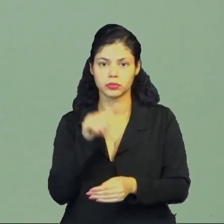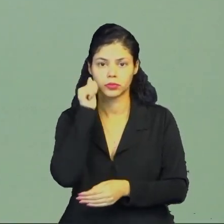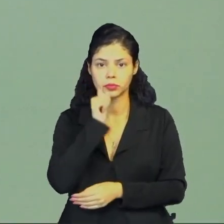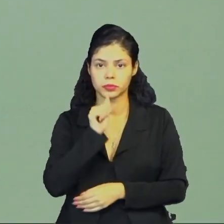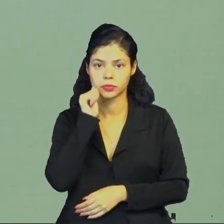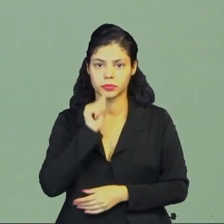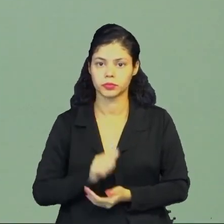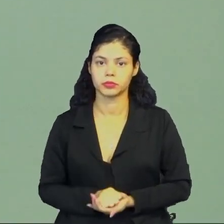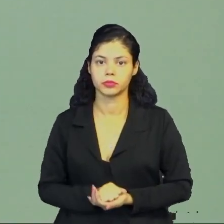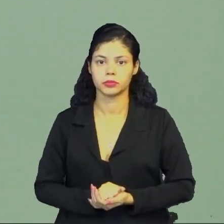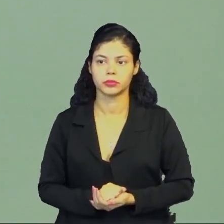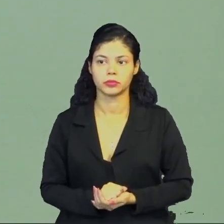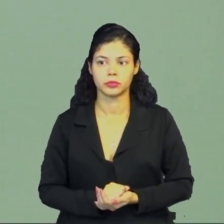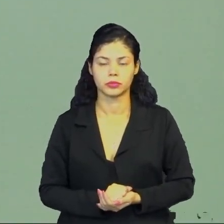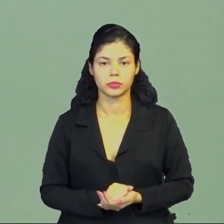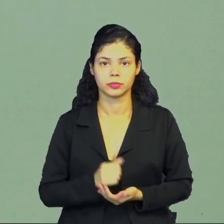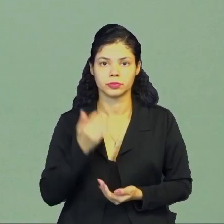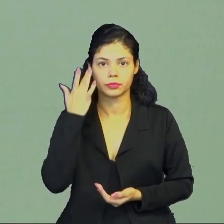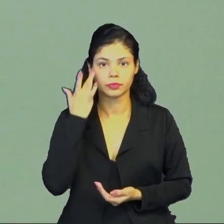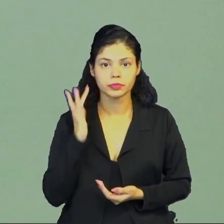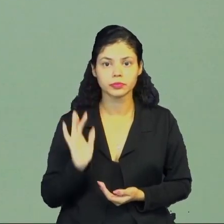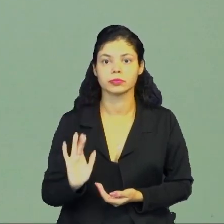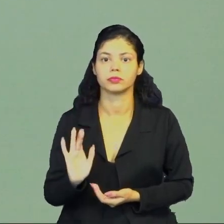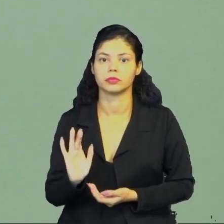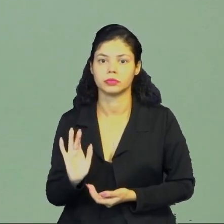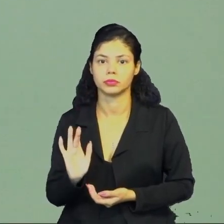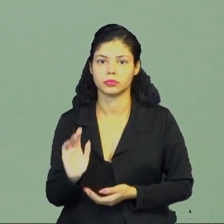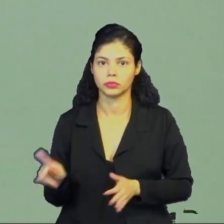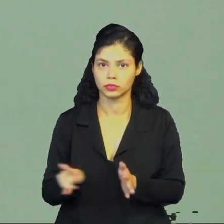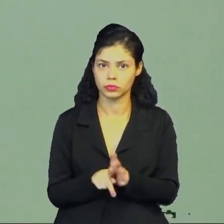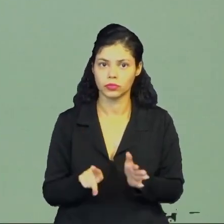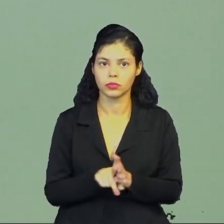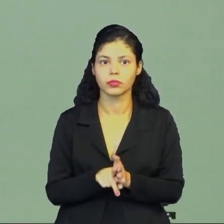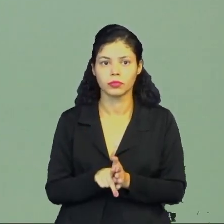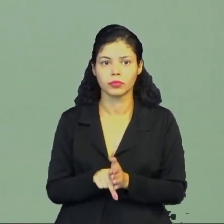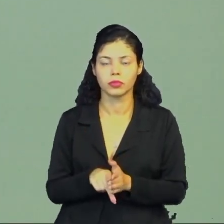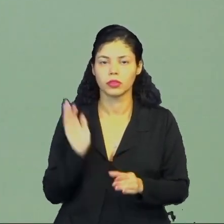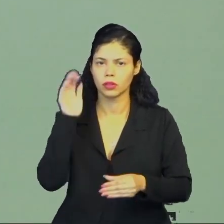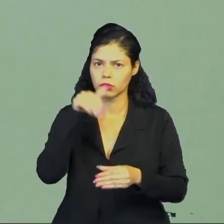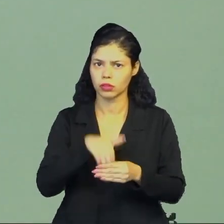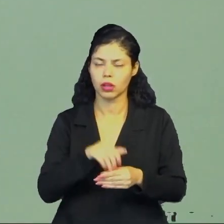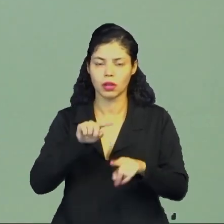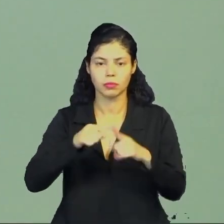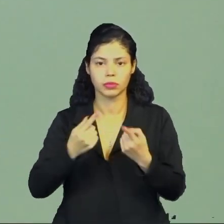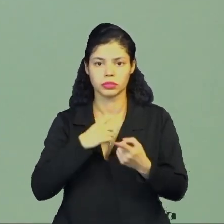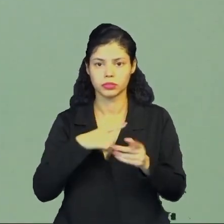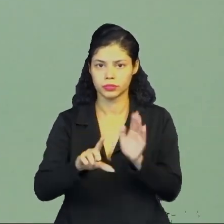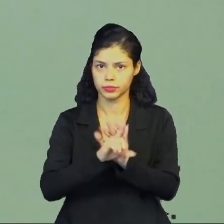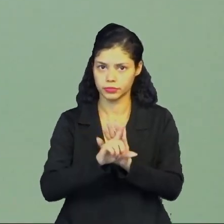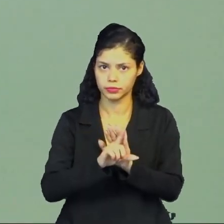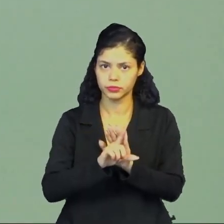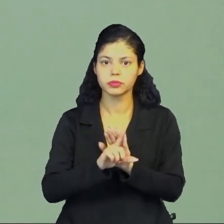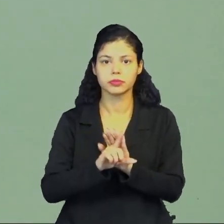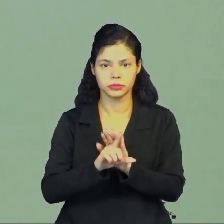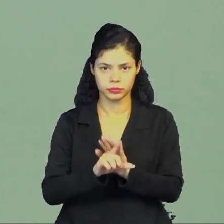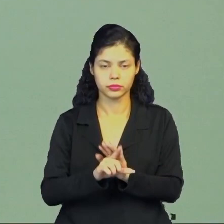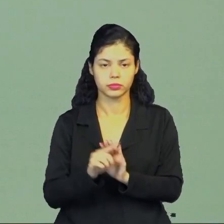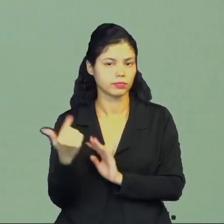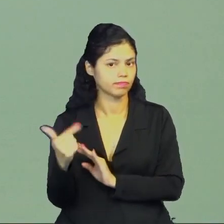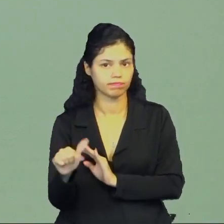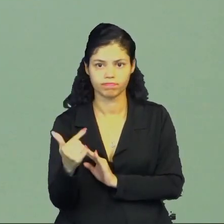mulheres. Elas não estavam aptas a votar, mas havia uma brecha nessa lei. Então, não